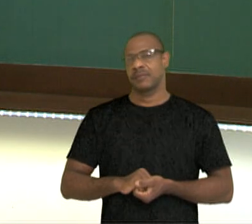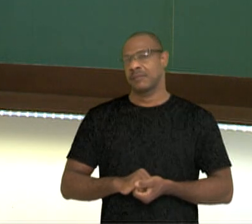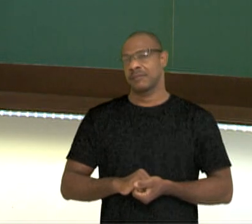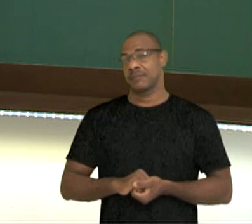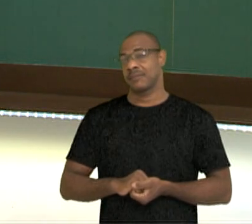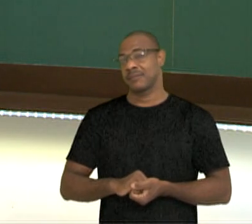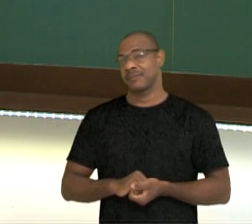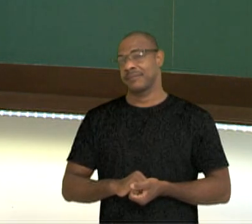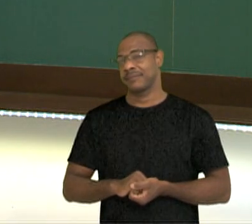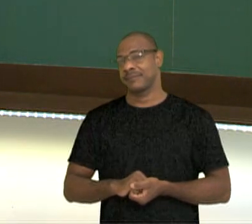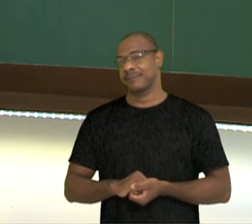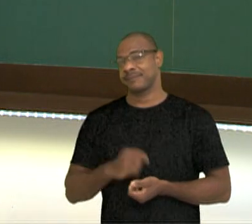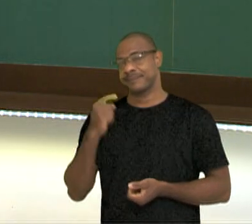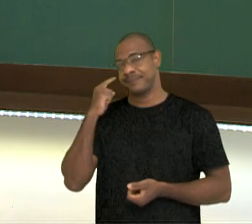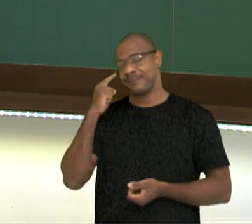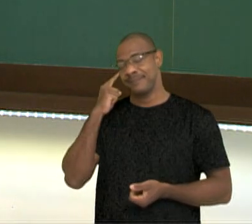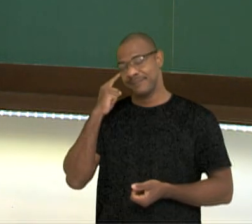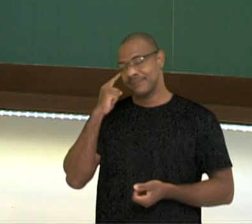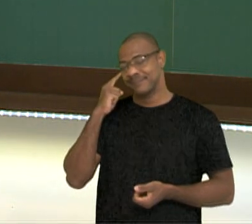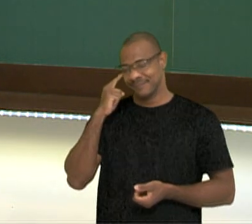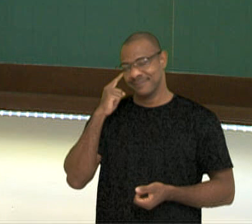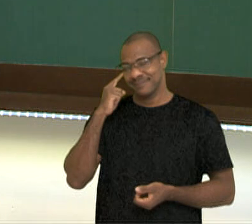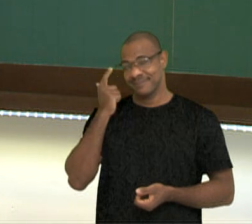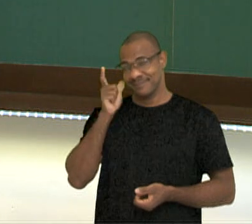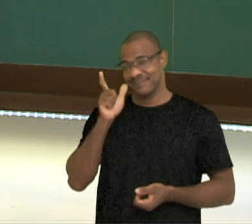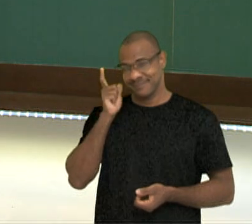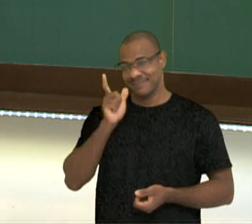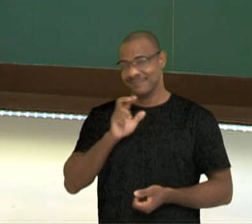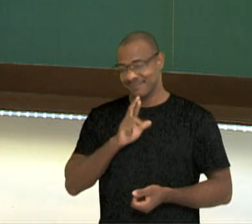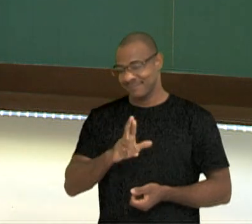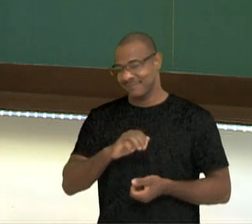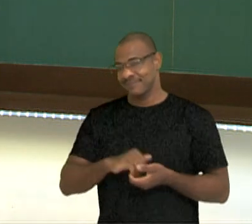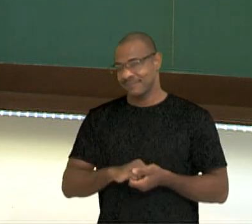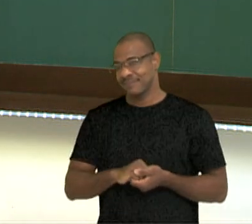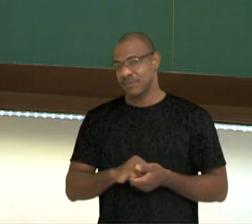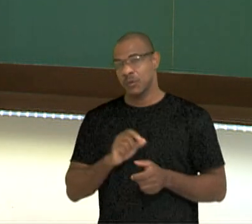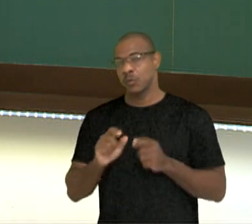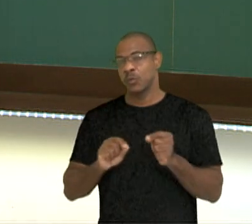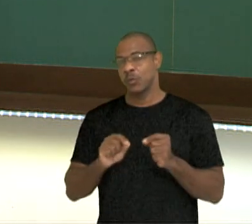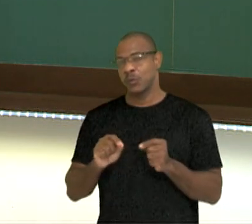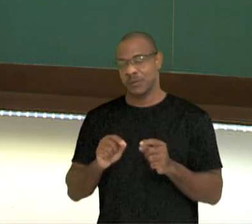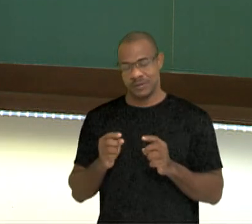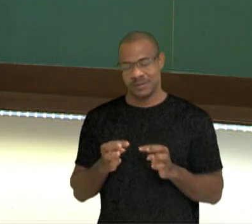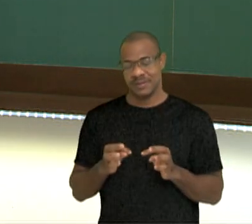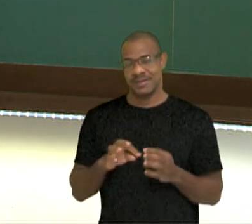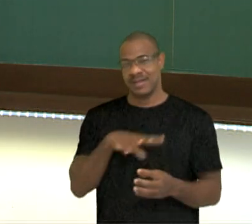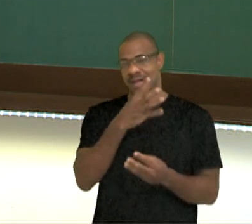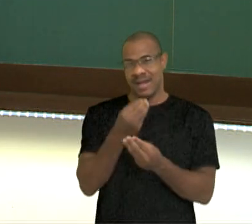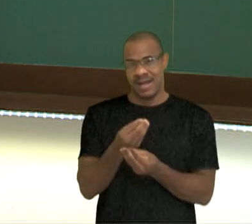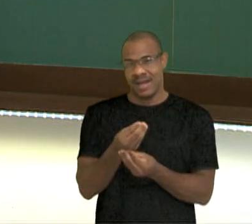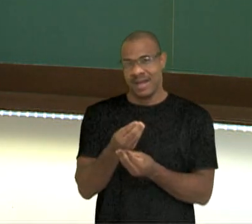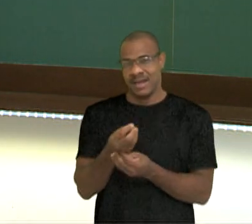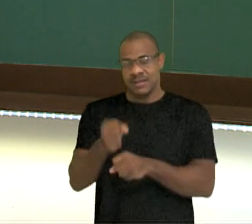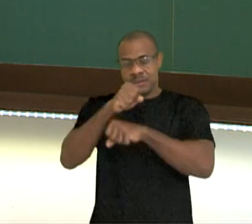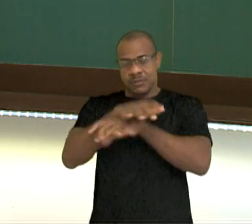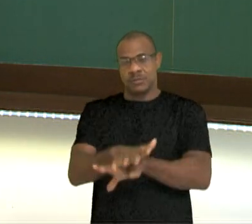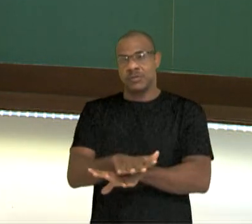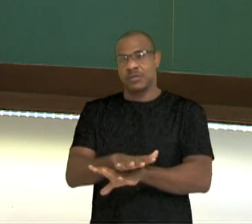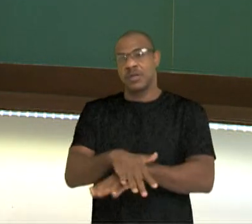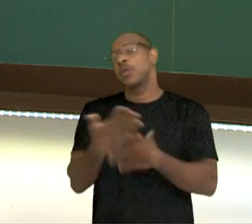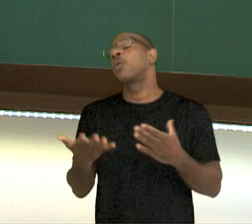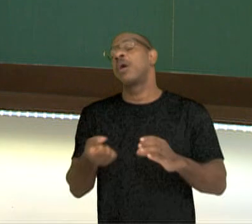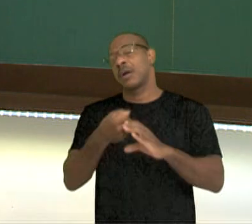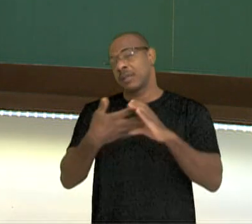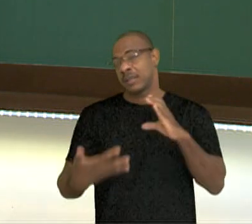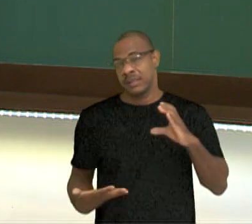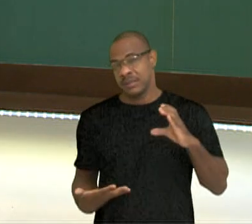E aí, galera, pensaram, conseguiram responder o que é a arte multimídia e quais são suas características?